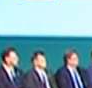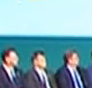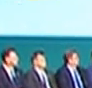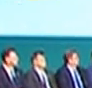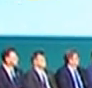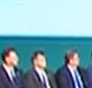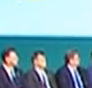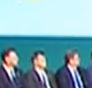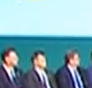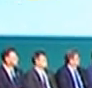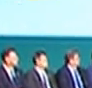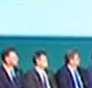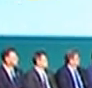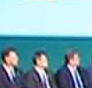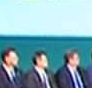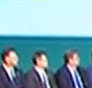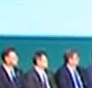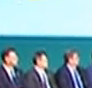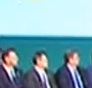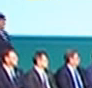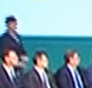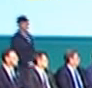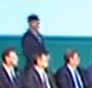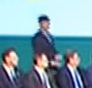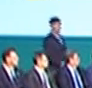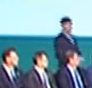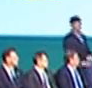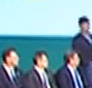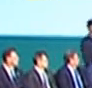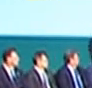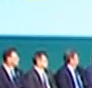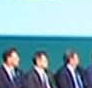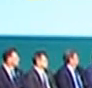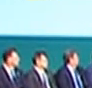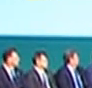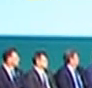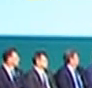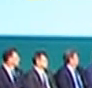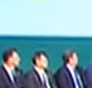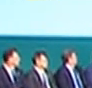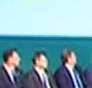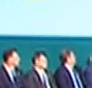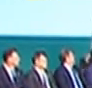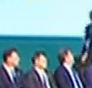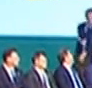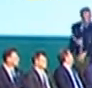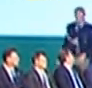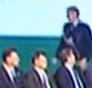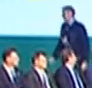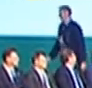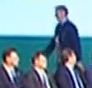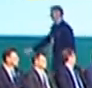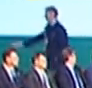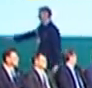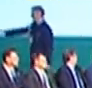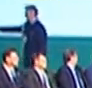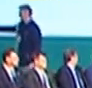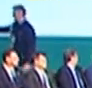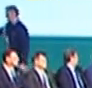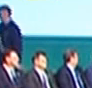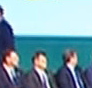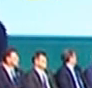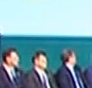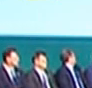Federativo e as demandas prioritárias da sociedade e as prefeituras, profundas conhecedoras da realidade